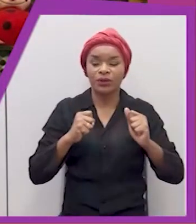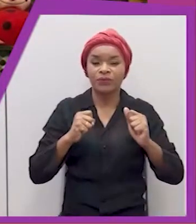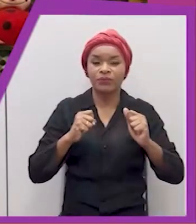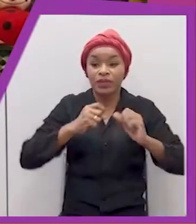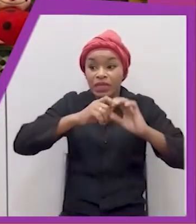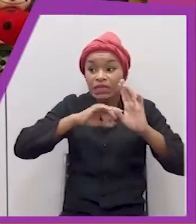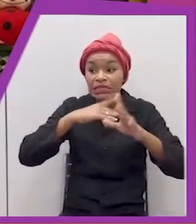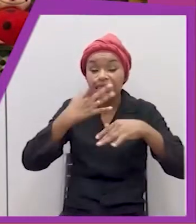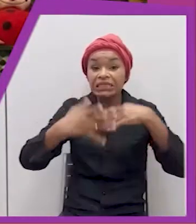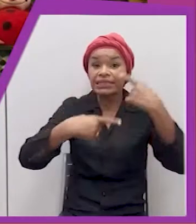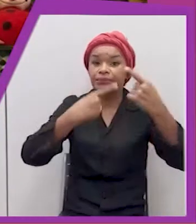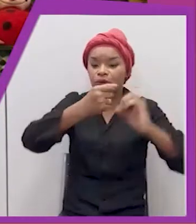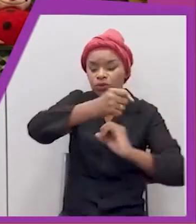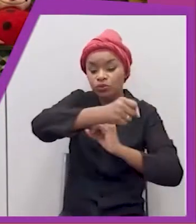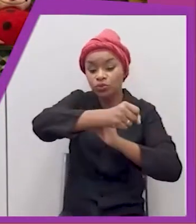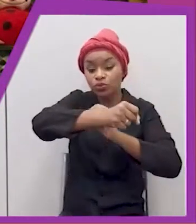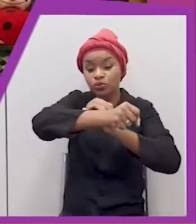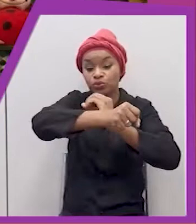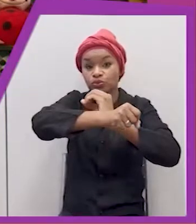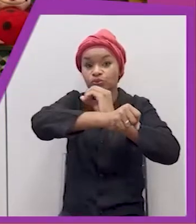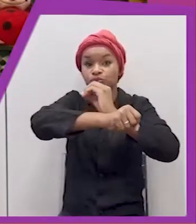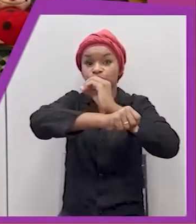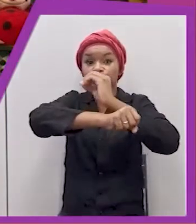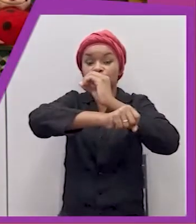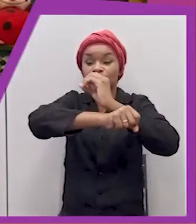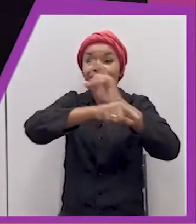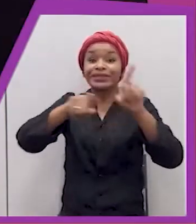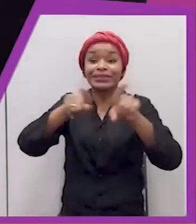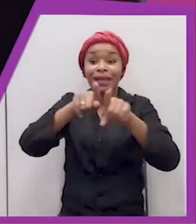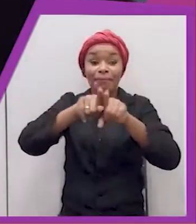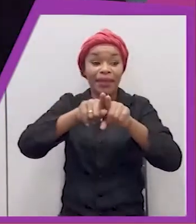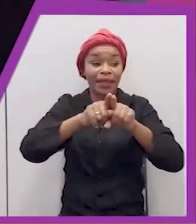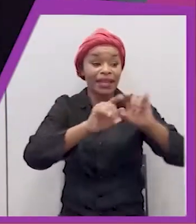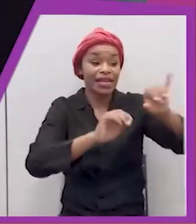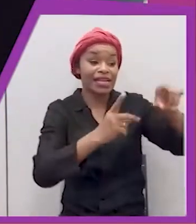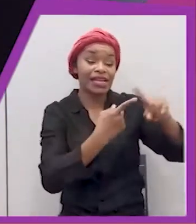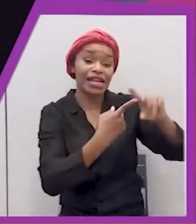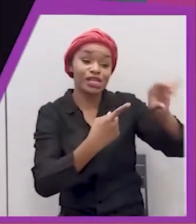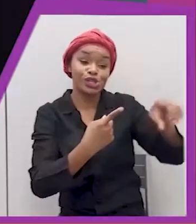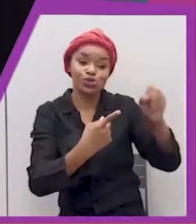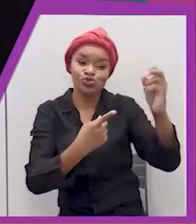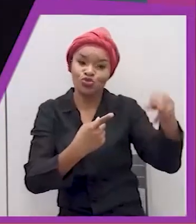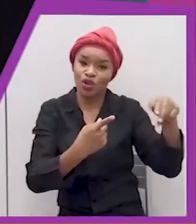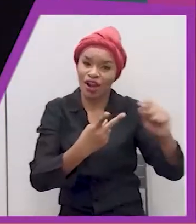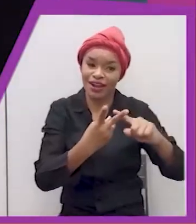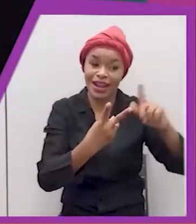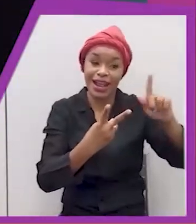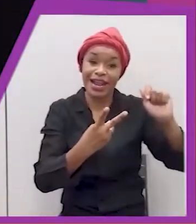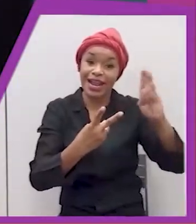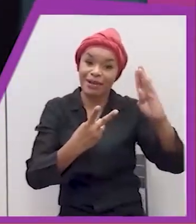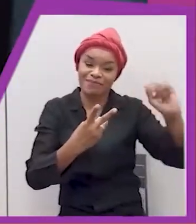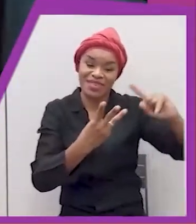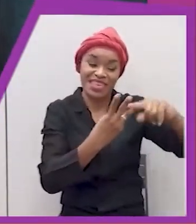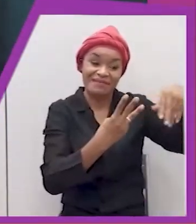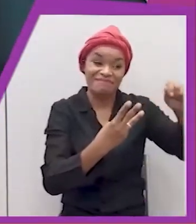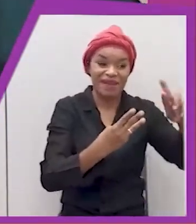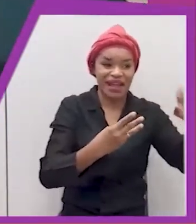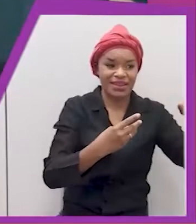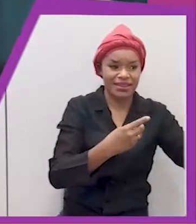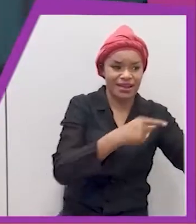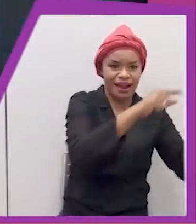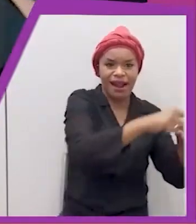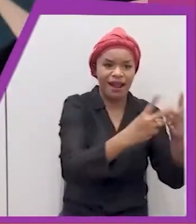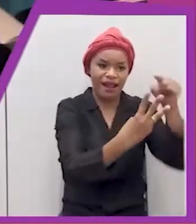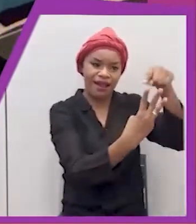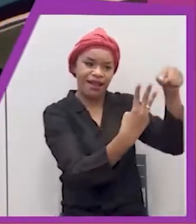boa e Enquanto isso o sol se levanta e com ele a